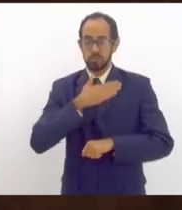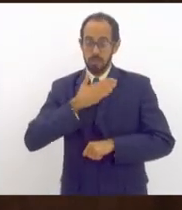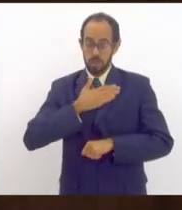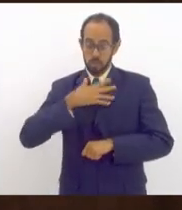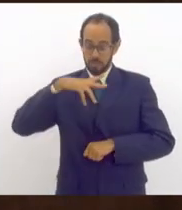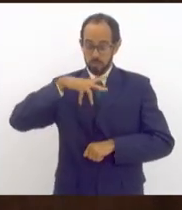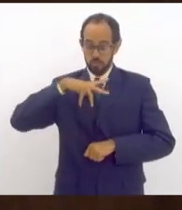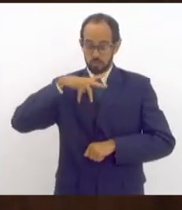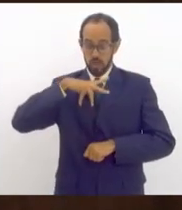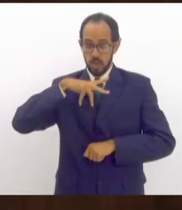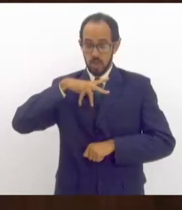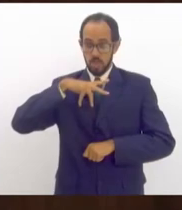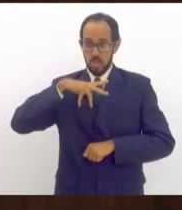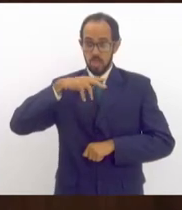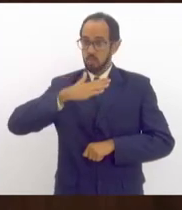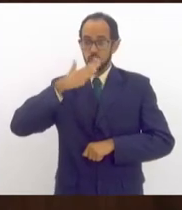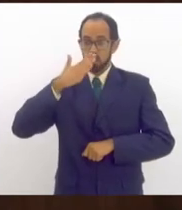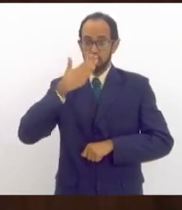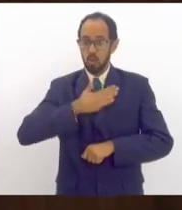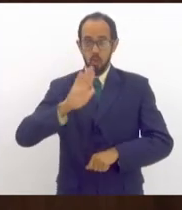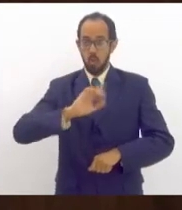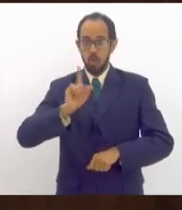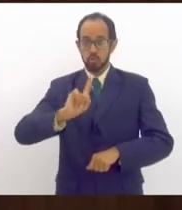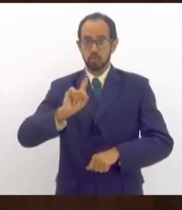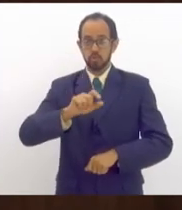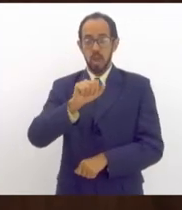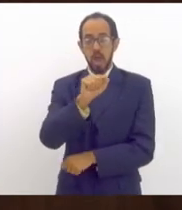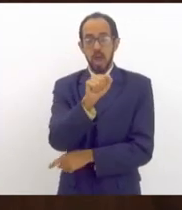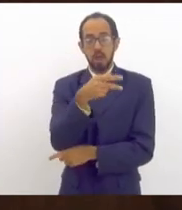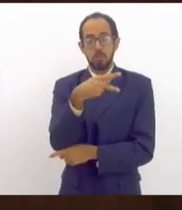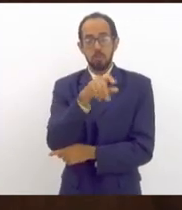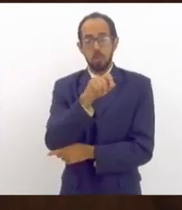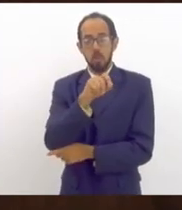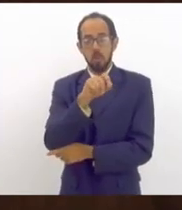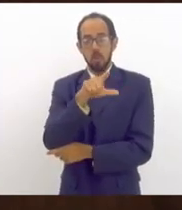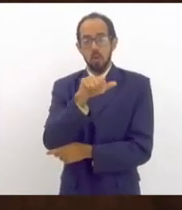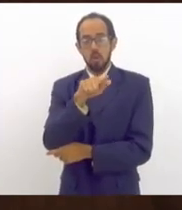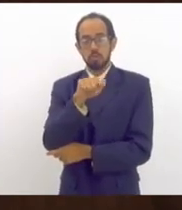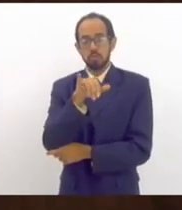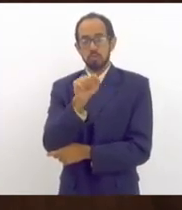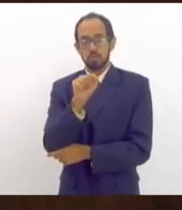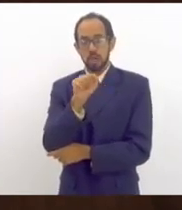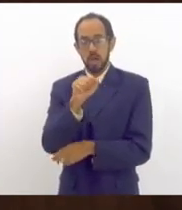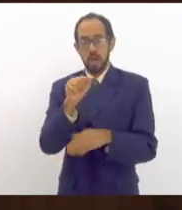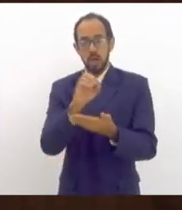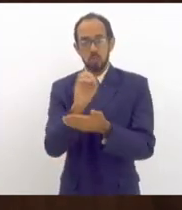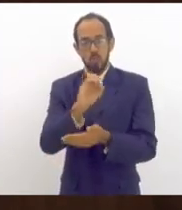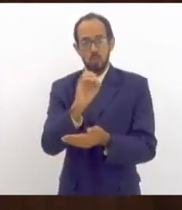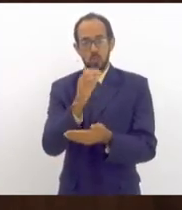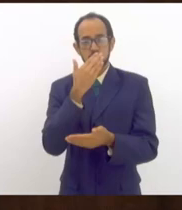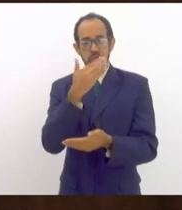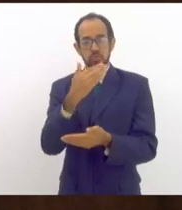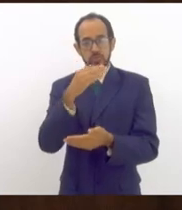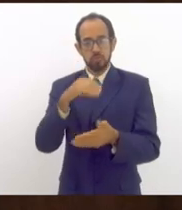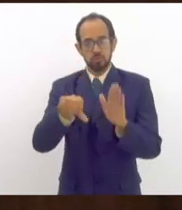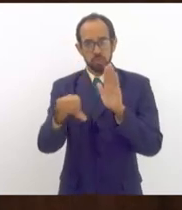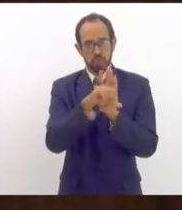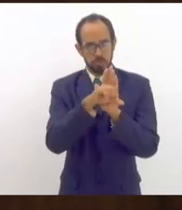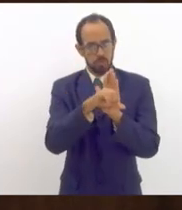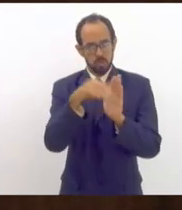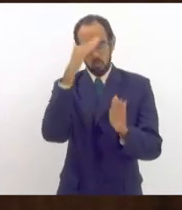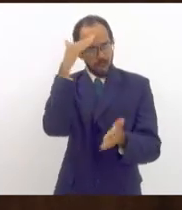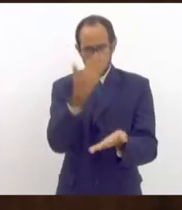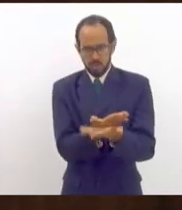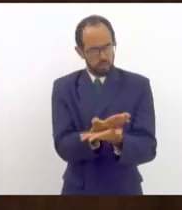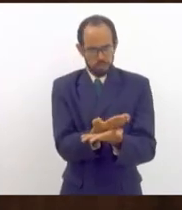não curto apologia a nenhum tipo de crime e não acredito que os companheiros e companheiros que estão